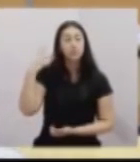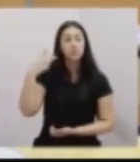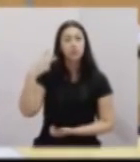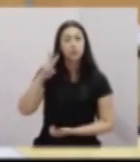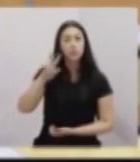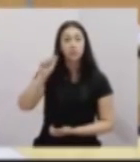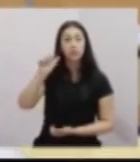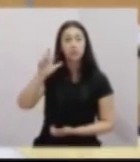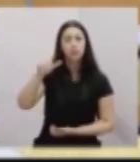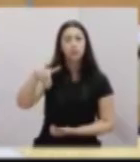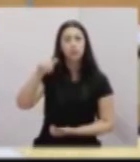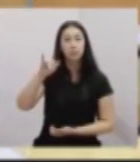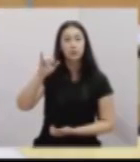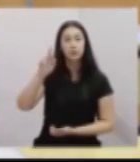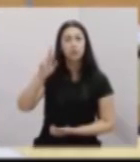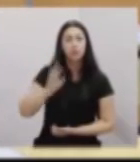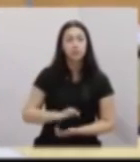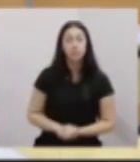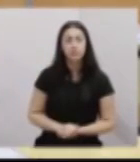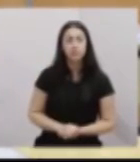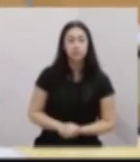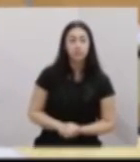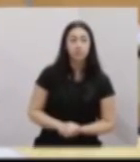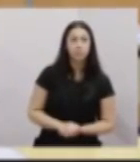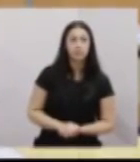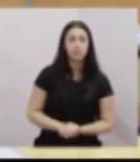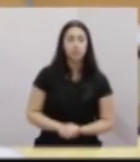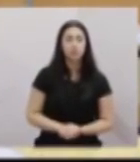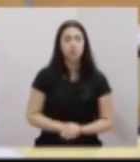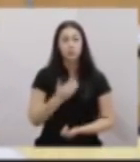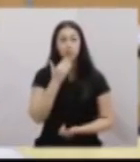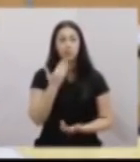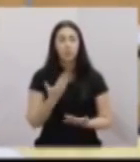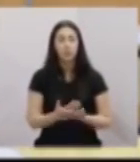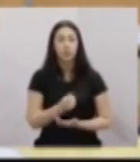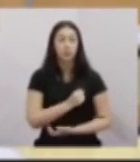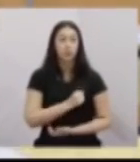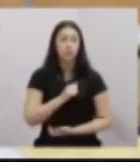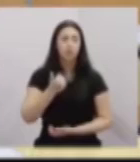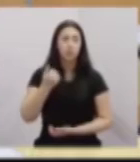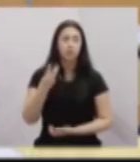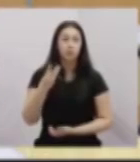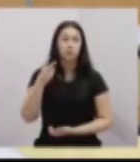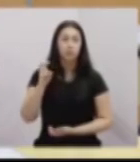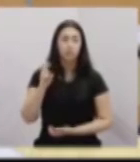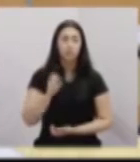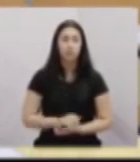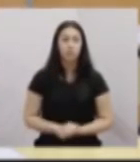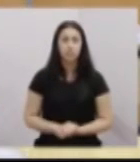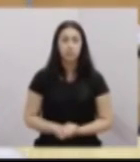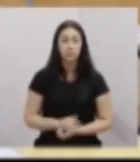Autoria, vereador Valmir do Parque Meia Lua. Requerimento 135, EDP,